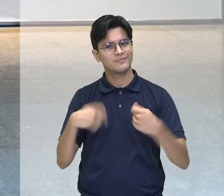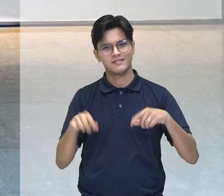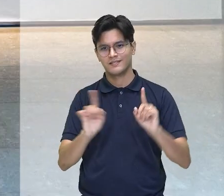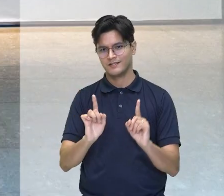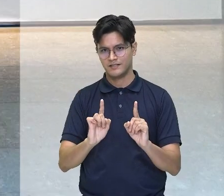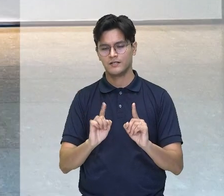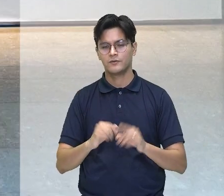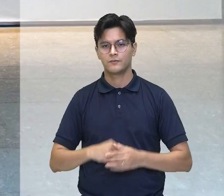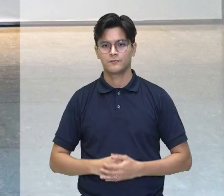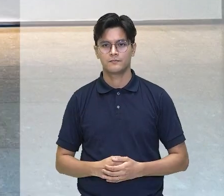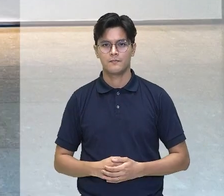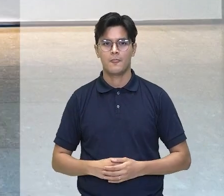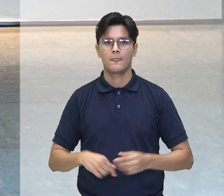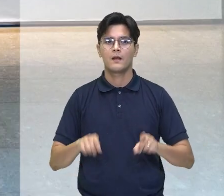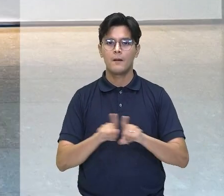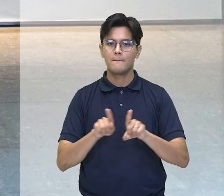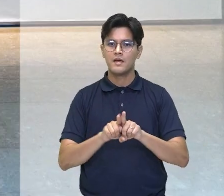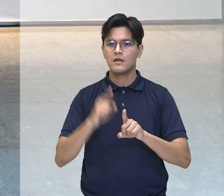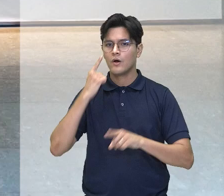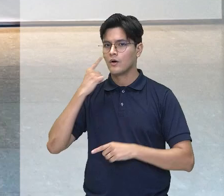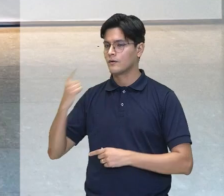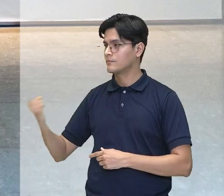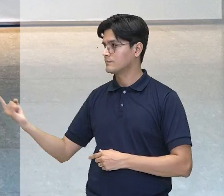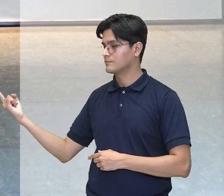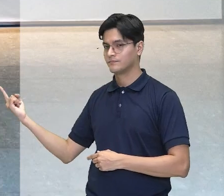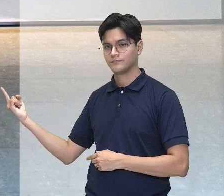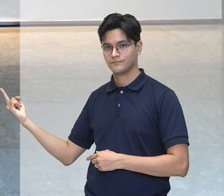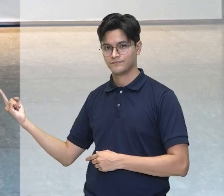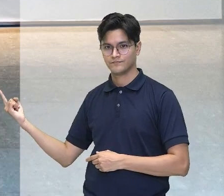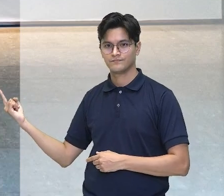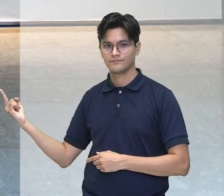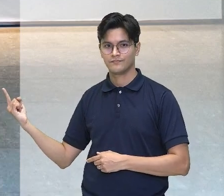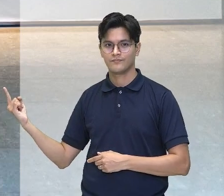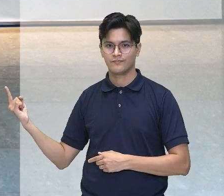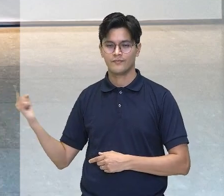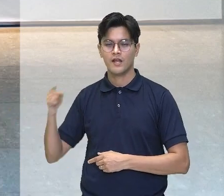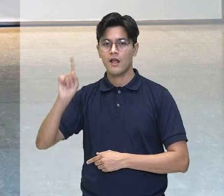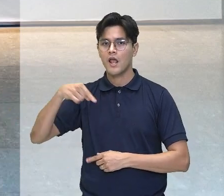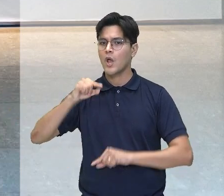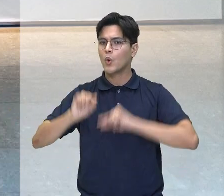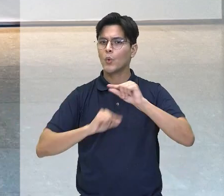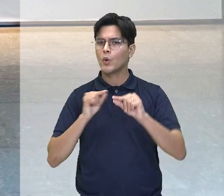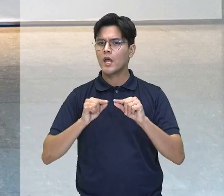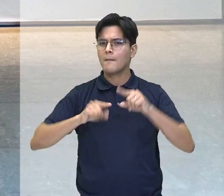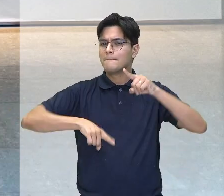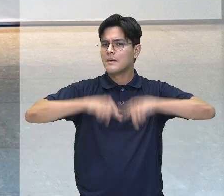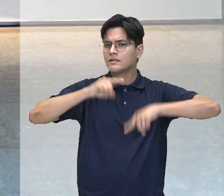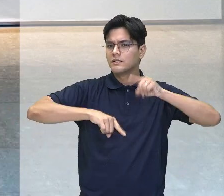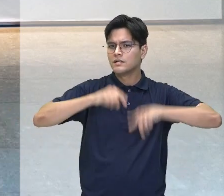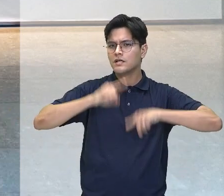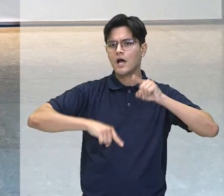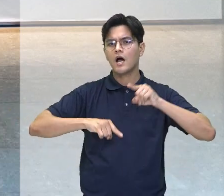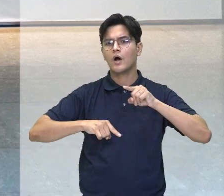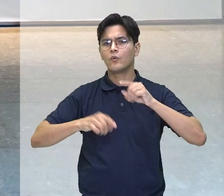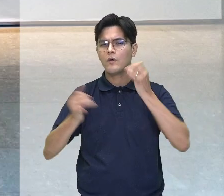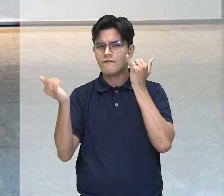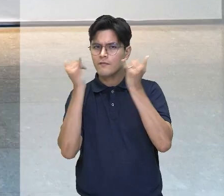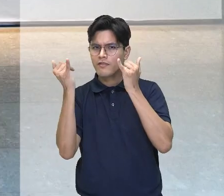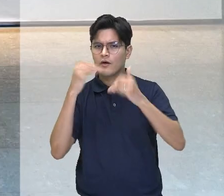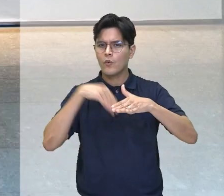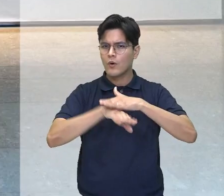nós temos, olha só, esses dispositivos de armazenamento. Você conhece esse objeto ao meu